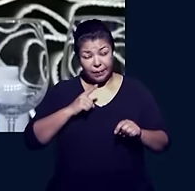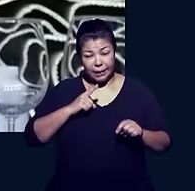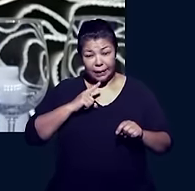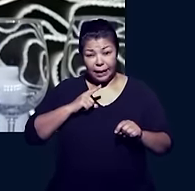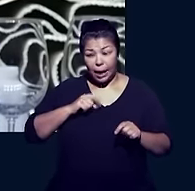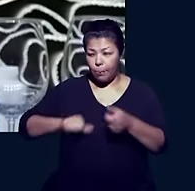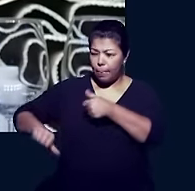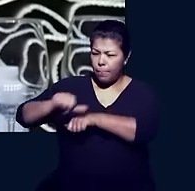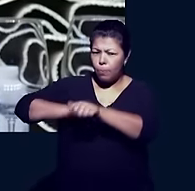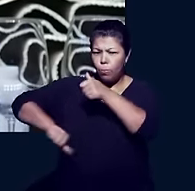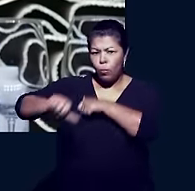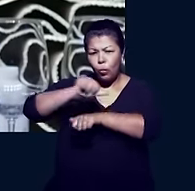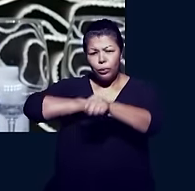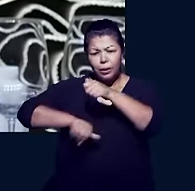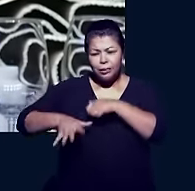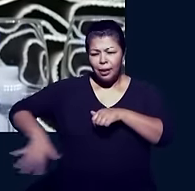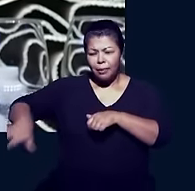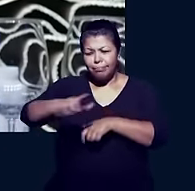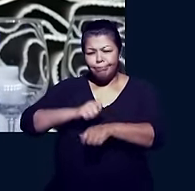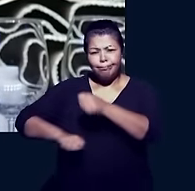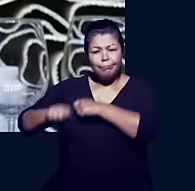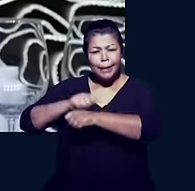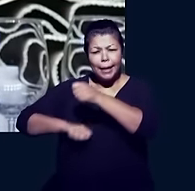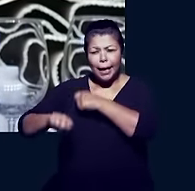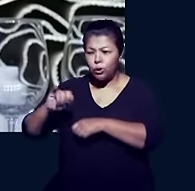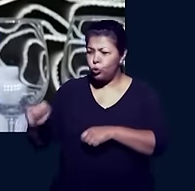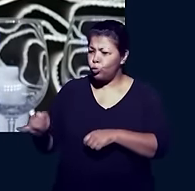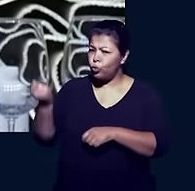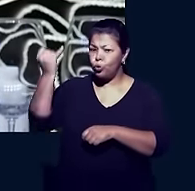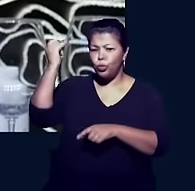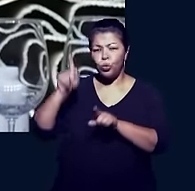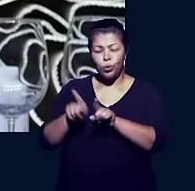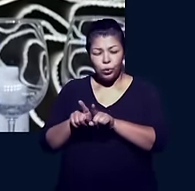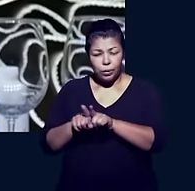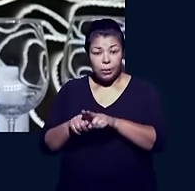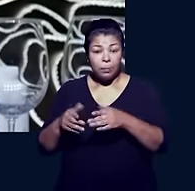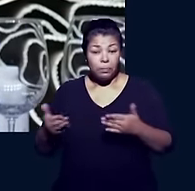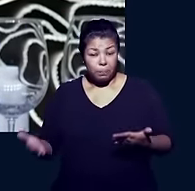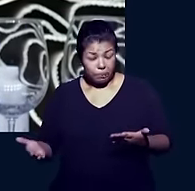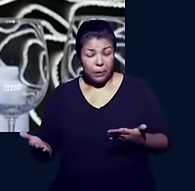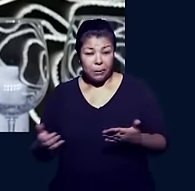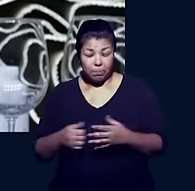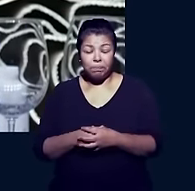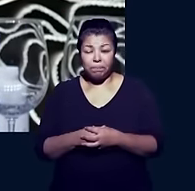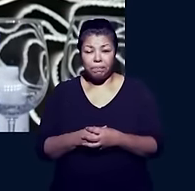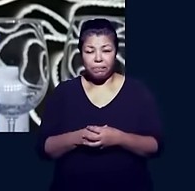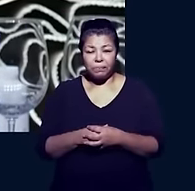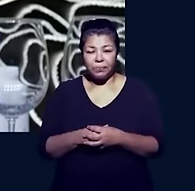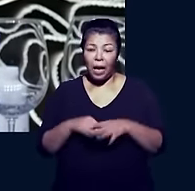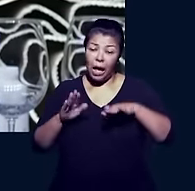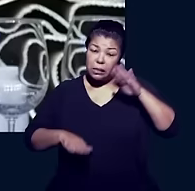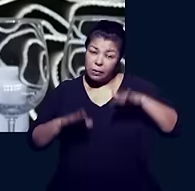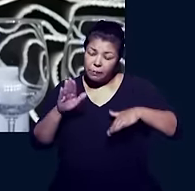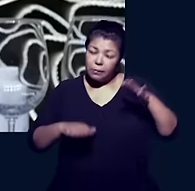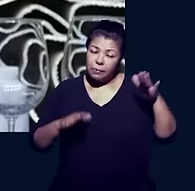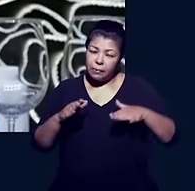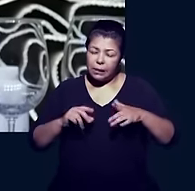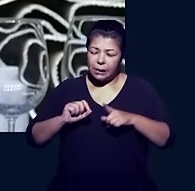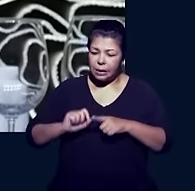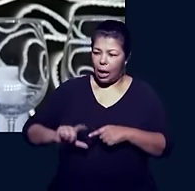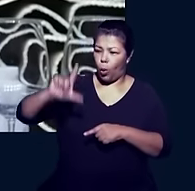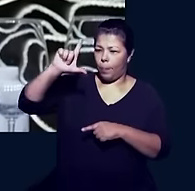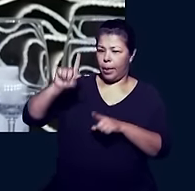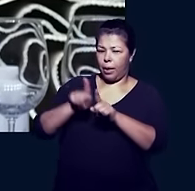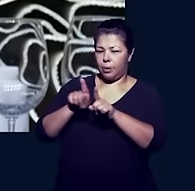tá muito muito alta isso não é tradicional tradicionalmente Você tem uma Raridade muito maior no mercado de equities do que no mercado de juros quando você olha lá o